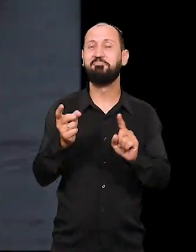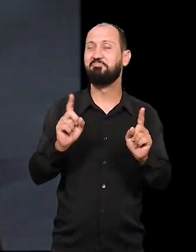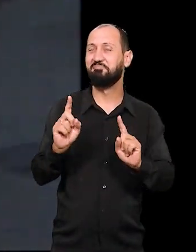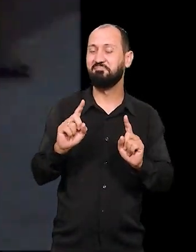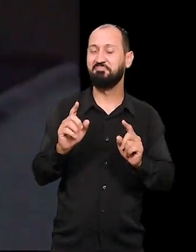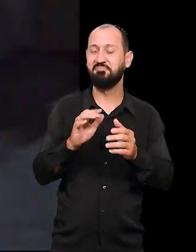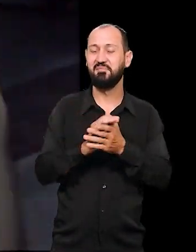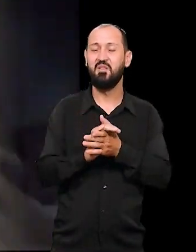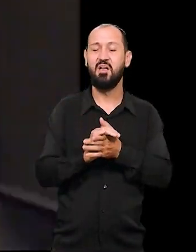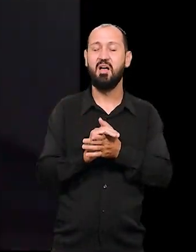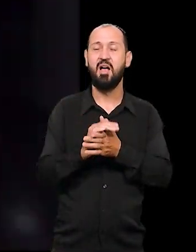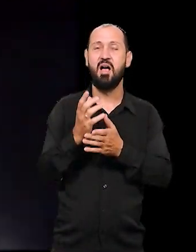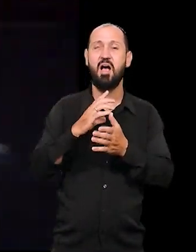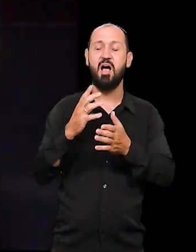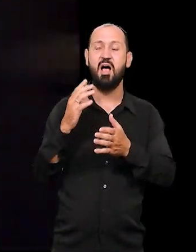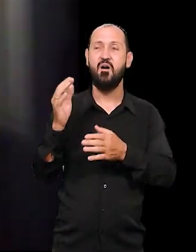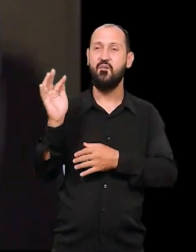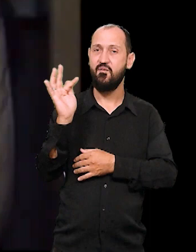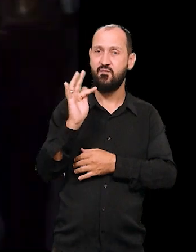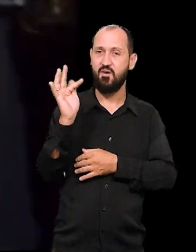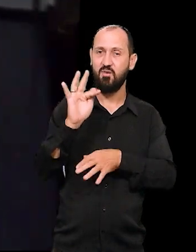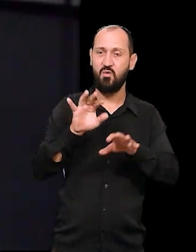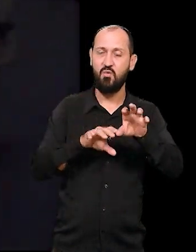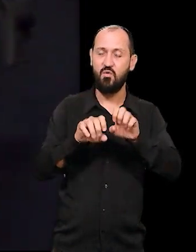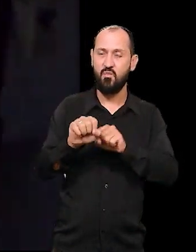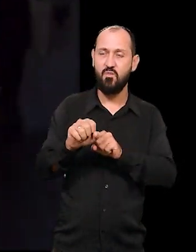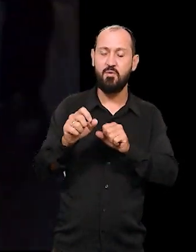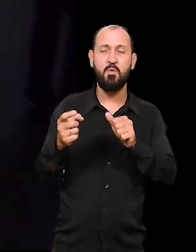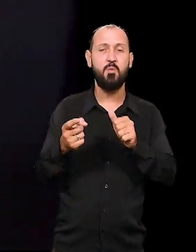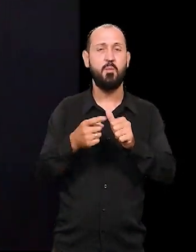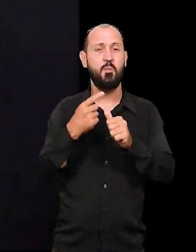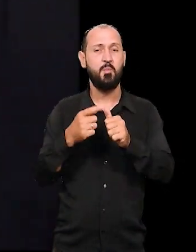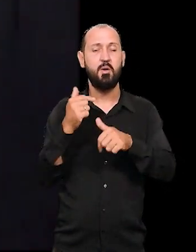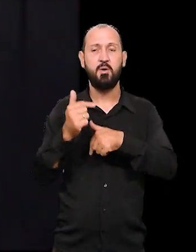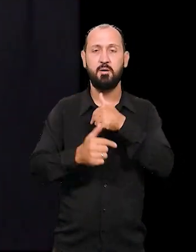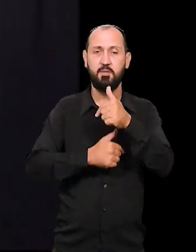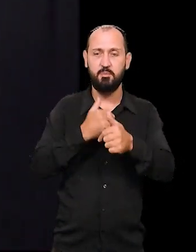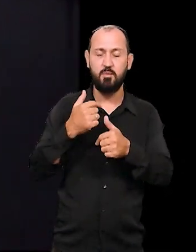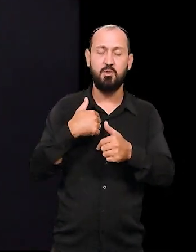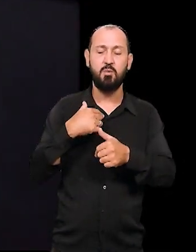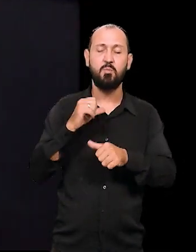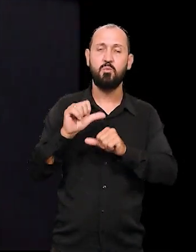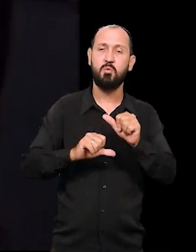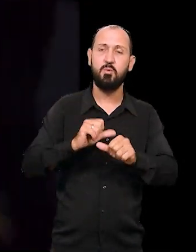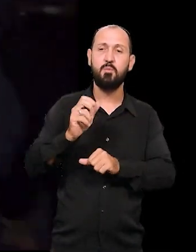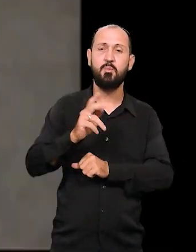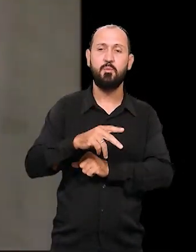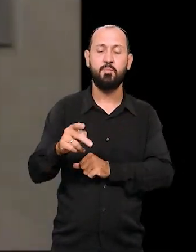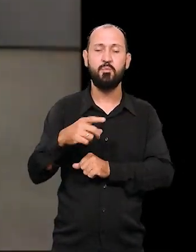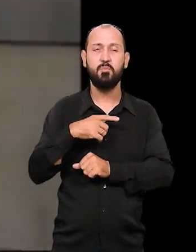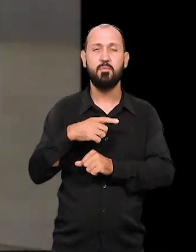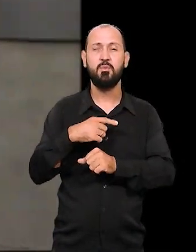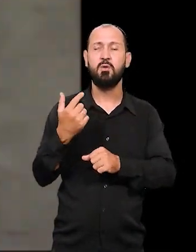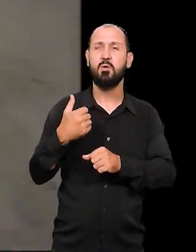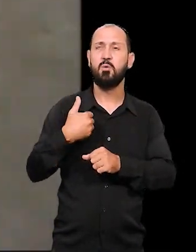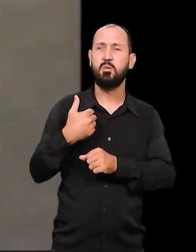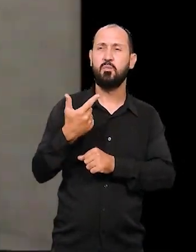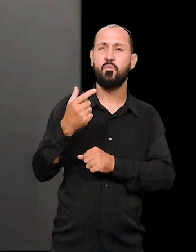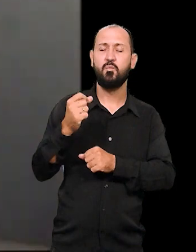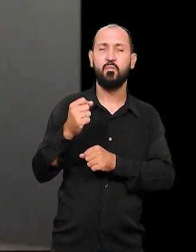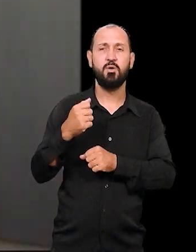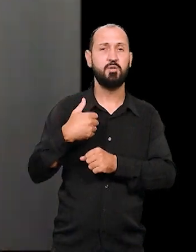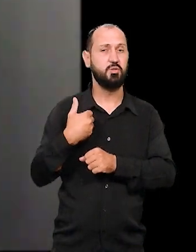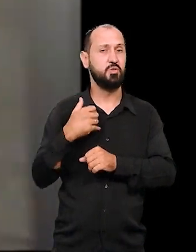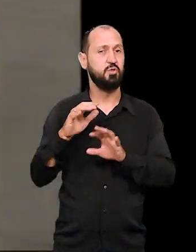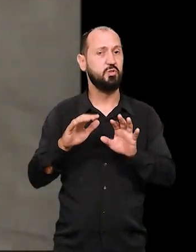parei mais. Na universidade que eu me graduei, eu consegui meu primeiro emprego sendo professor, também com 20 e